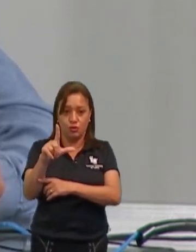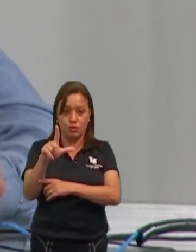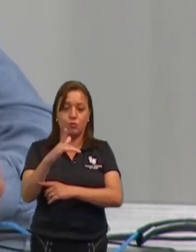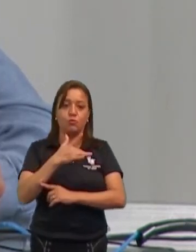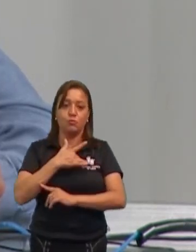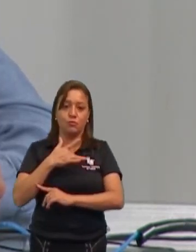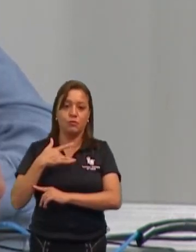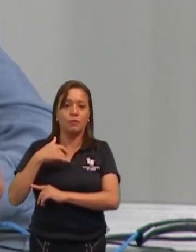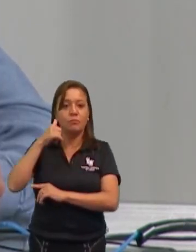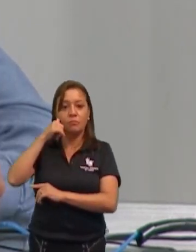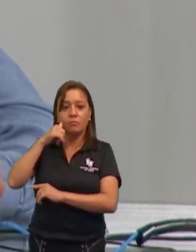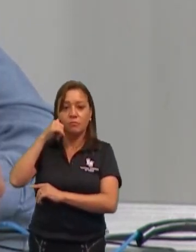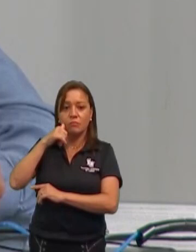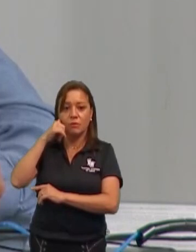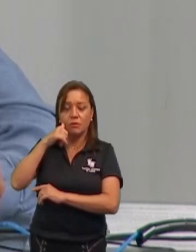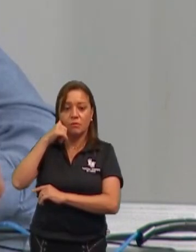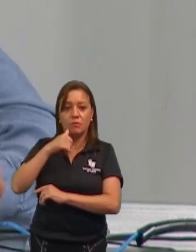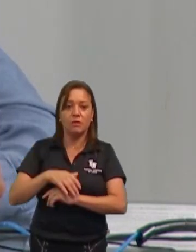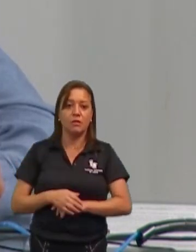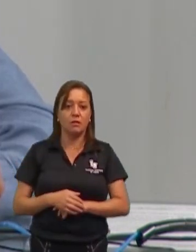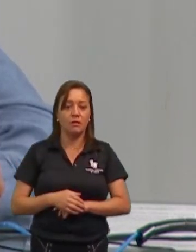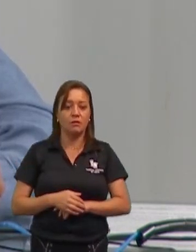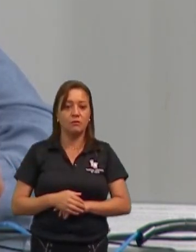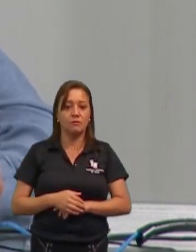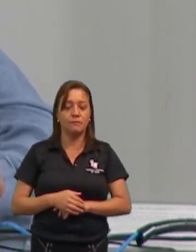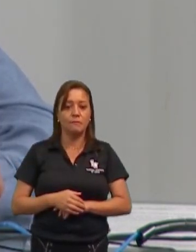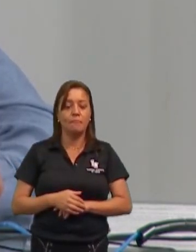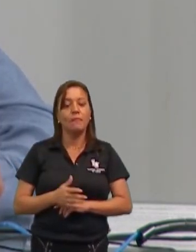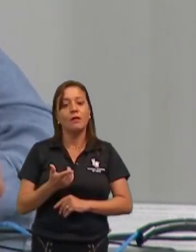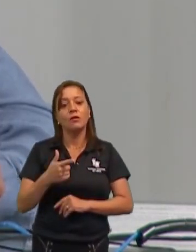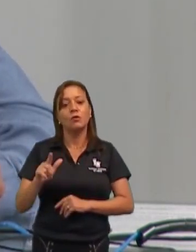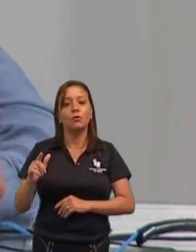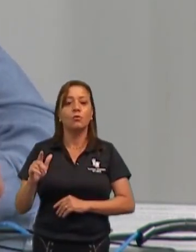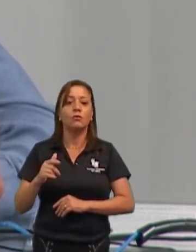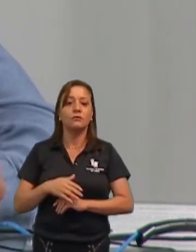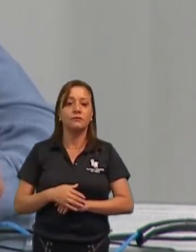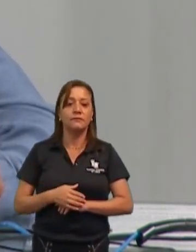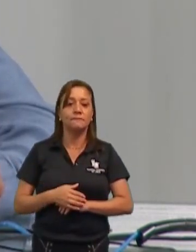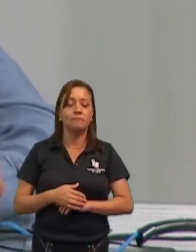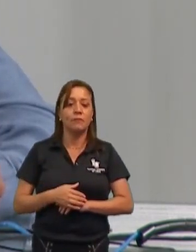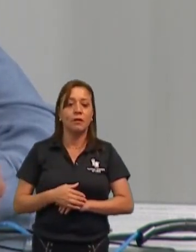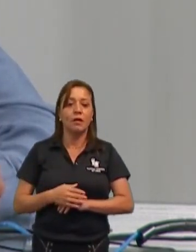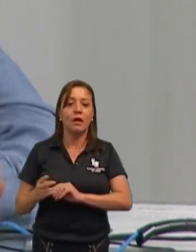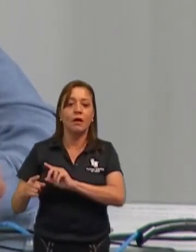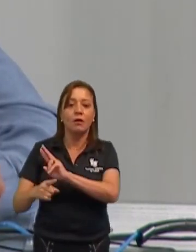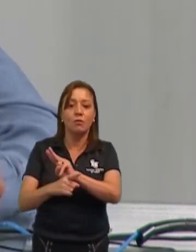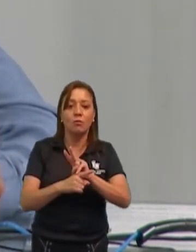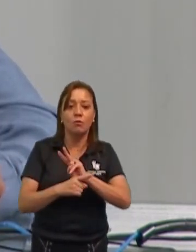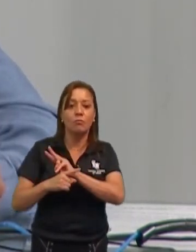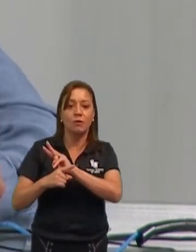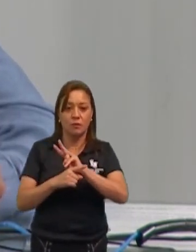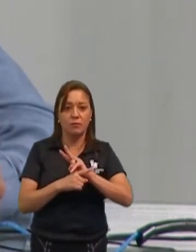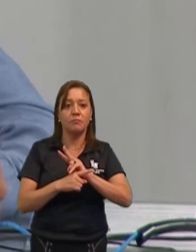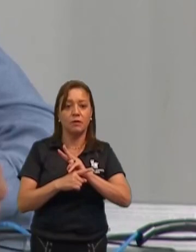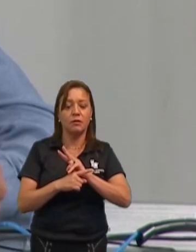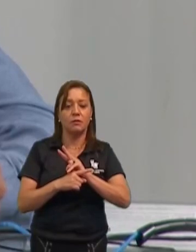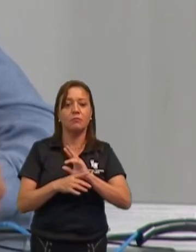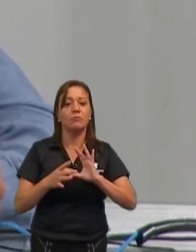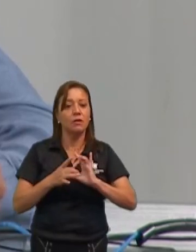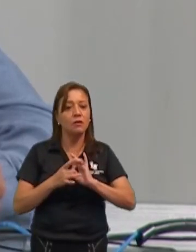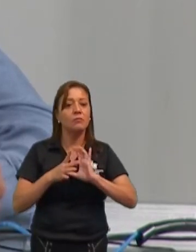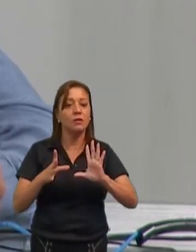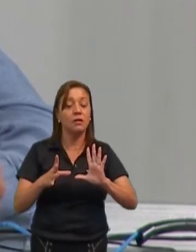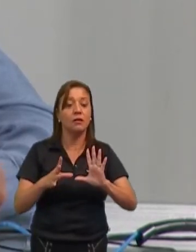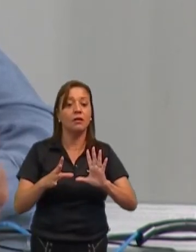SU-SIU em mulheres e da outras providências. Proposição, projeto de lei 24621 é o ano. Autoria, vereadora